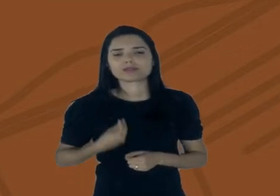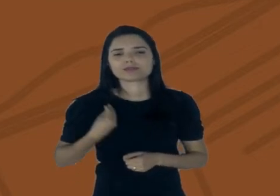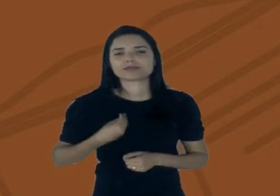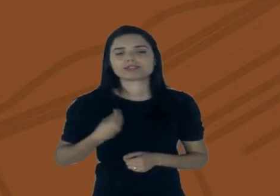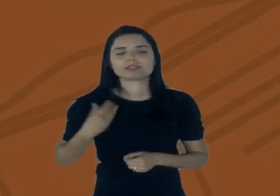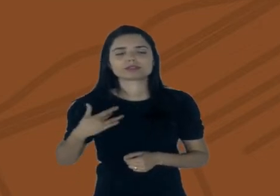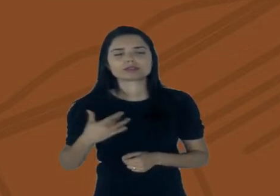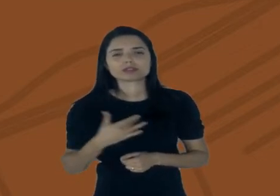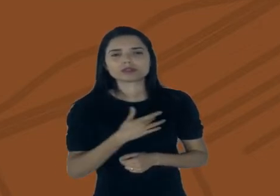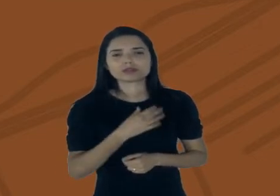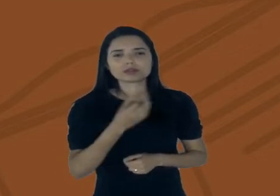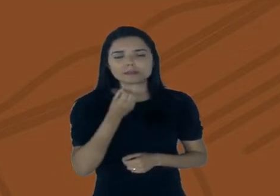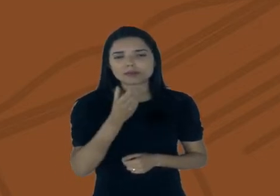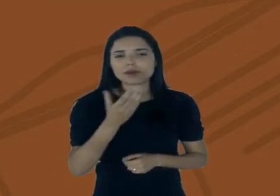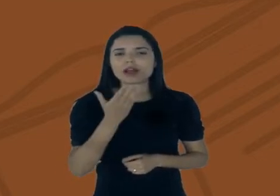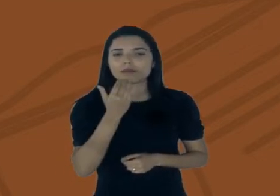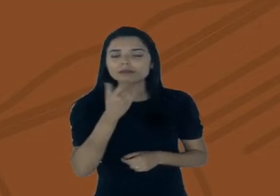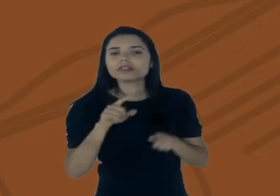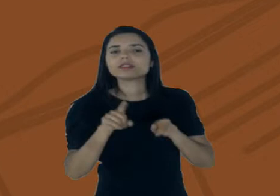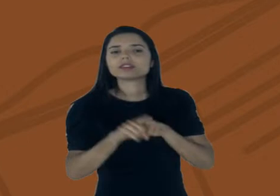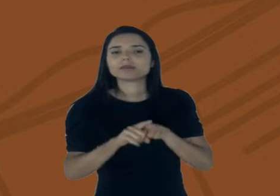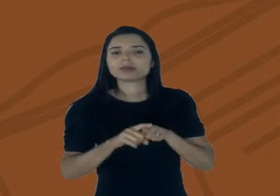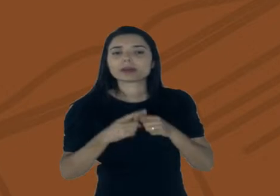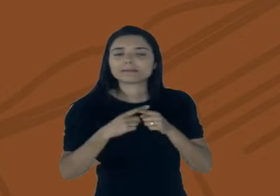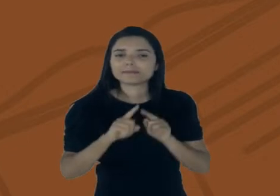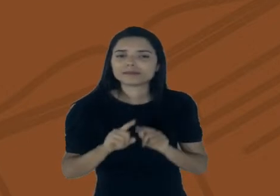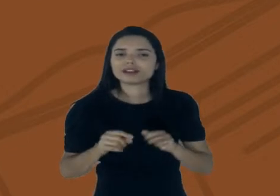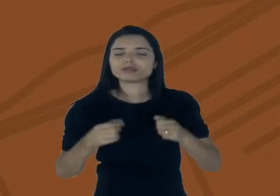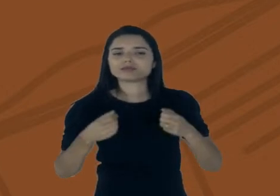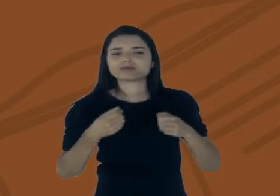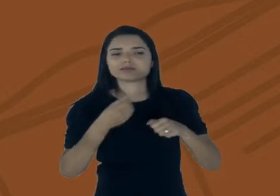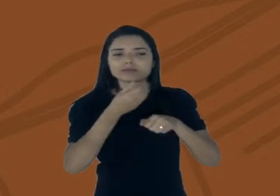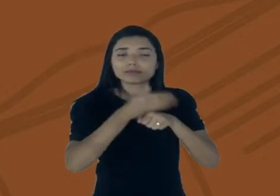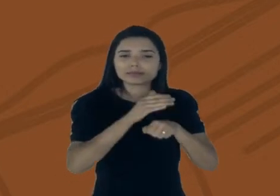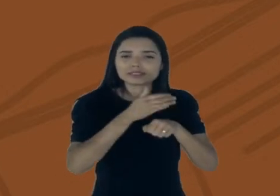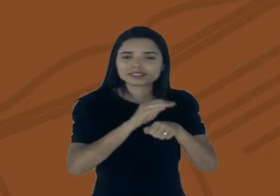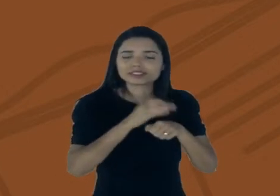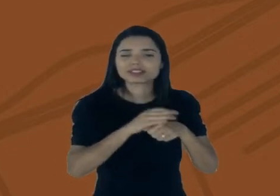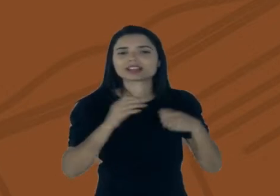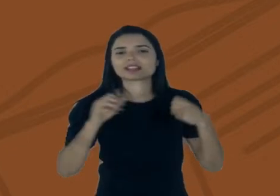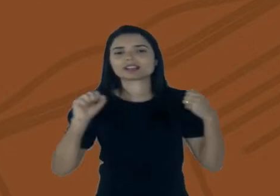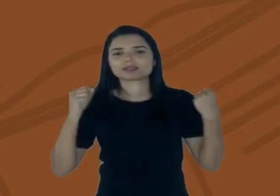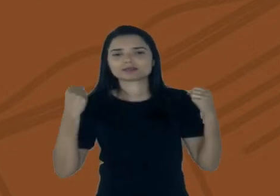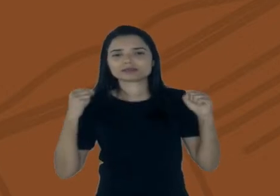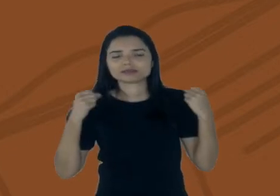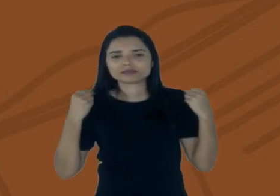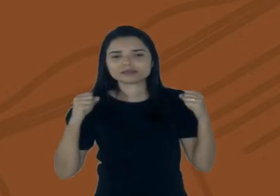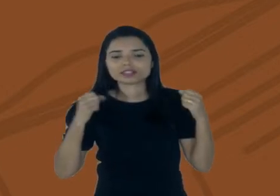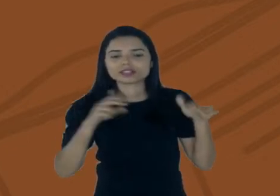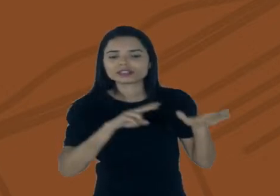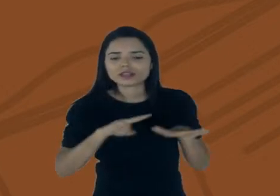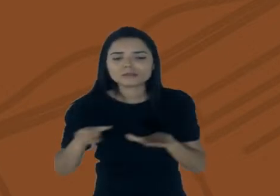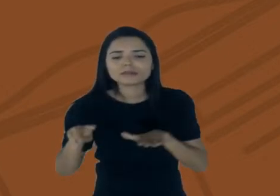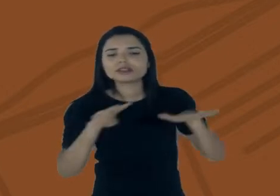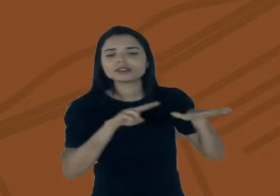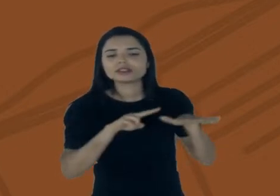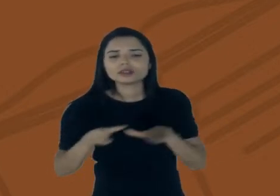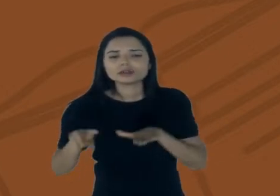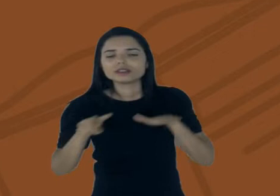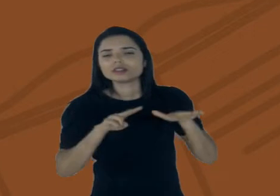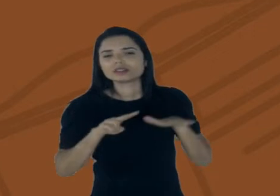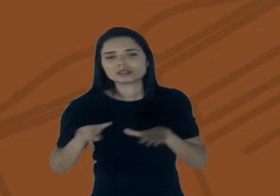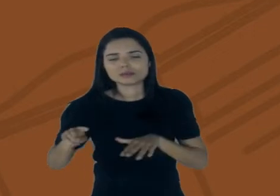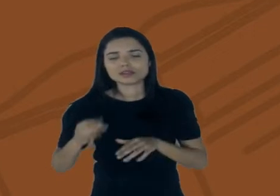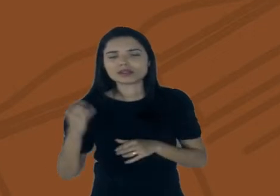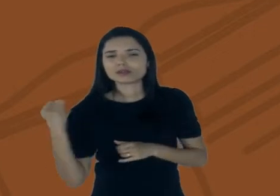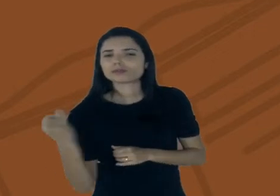parte da alimentação, mas se a gente não tem um programa de exercício físico semanal, então também a gente vai estar favorecendo a